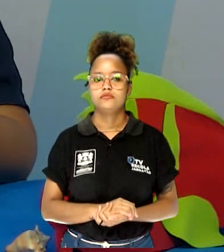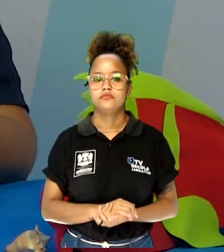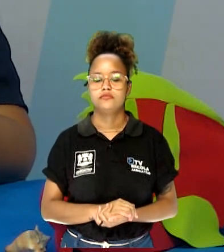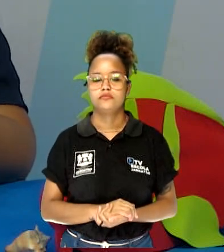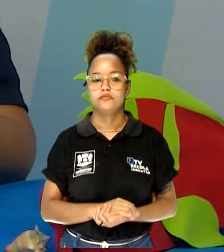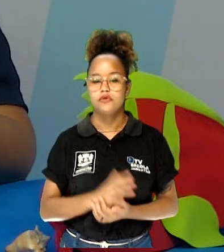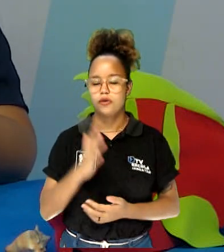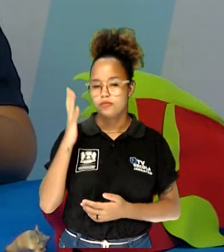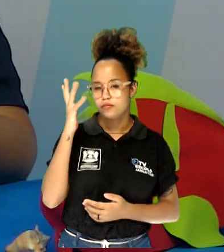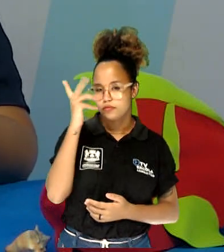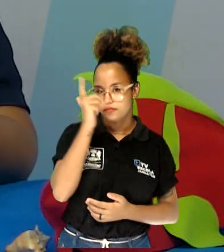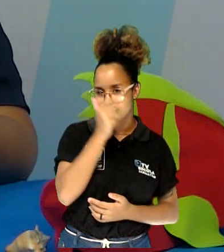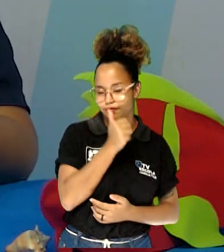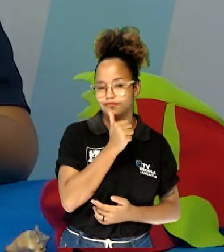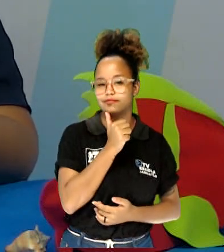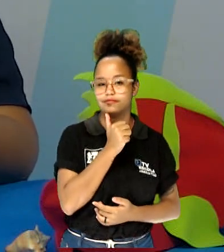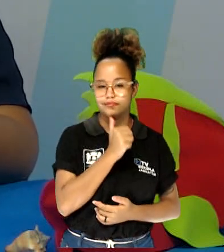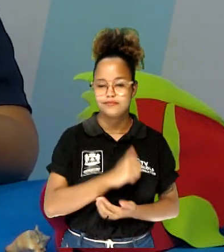bem bonito.